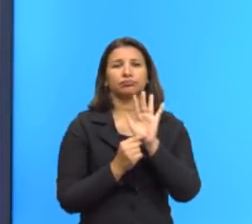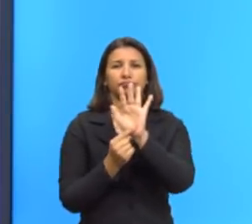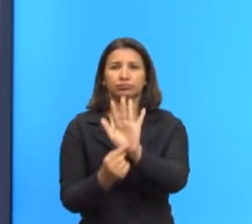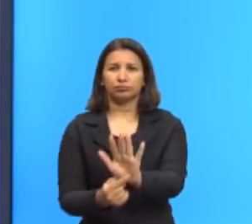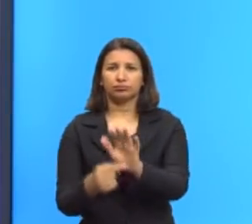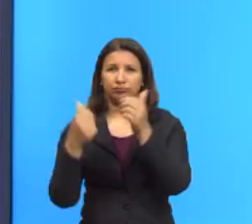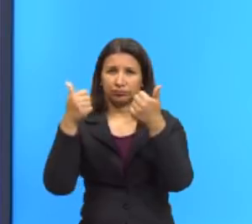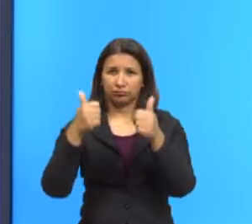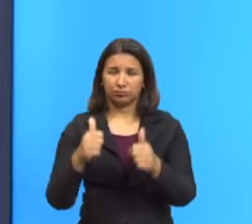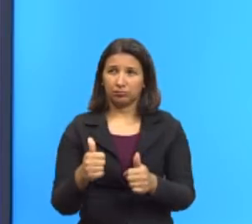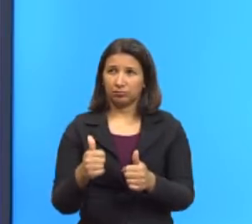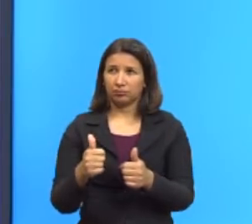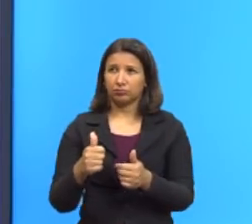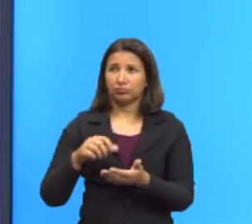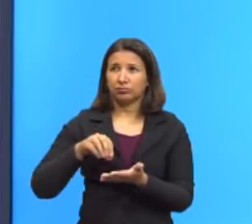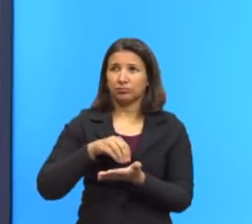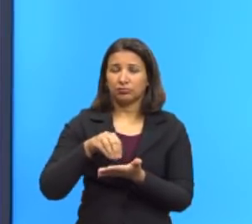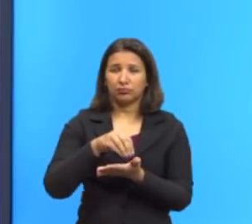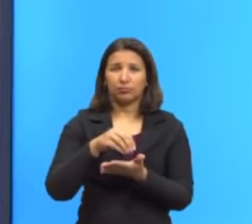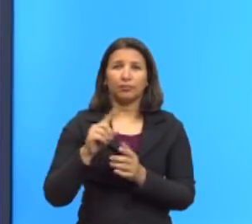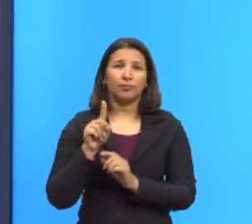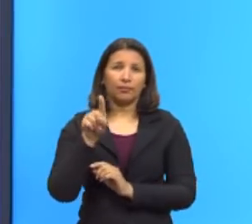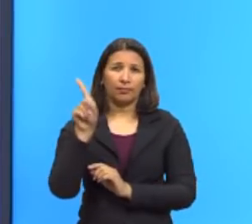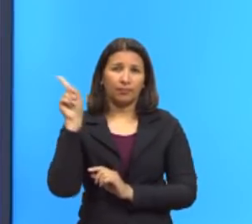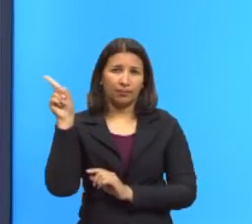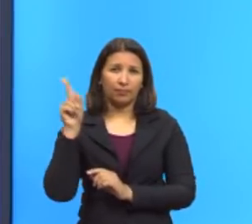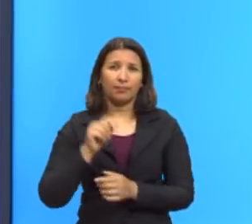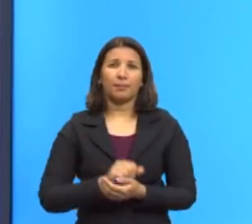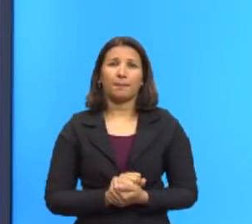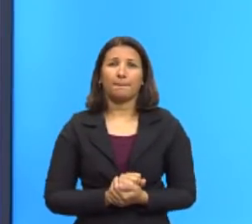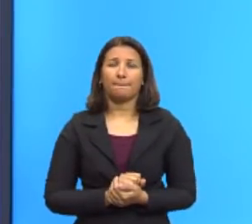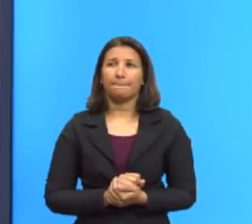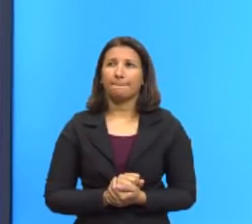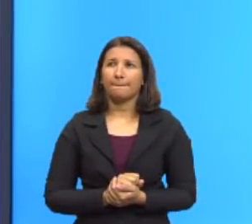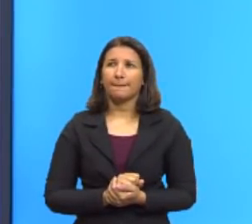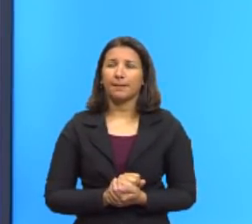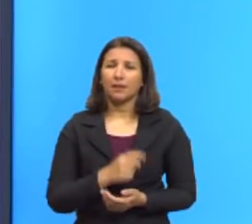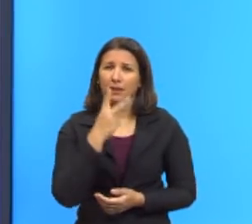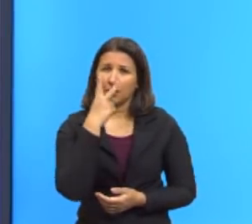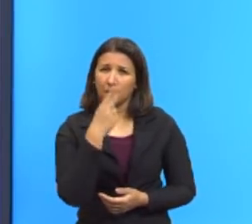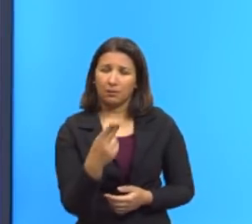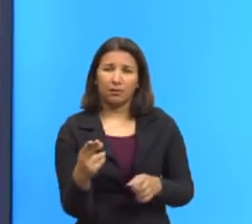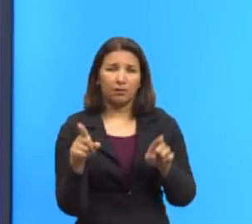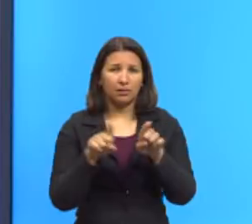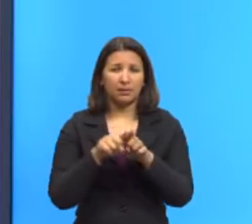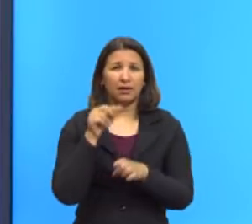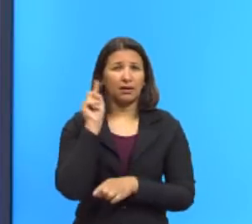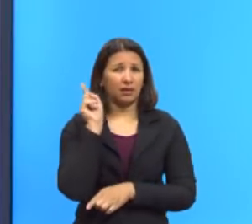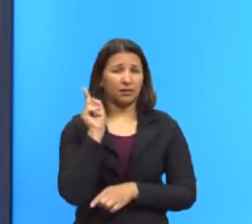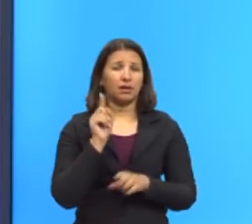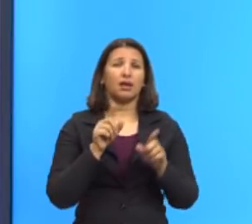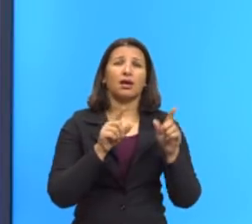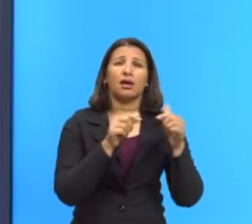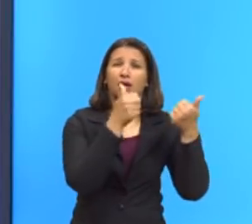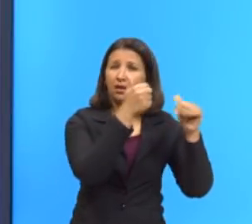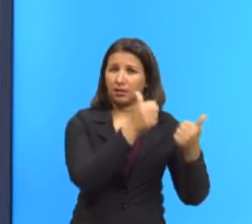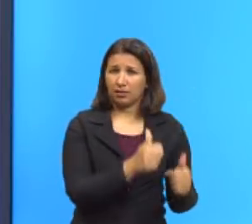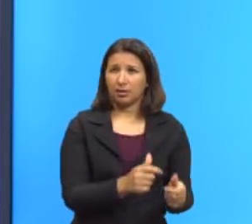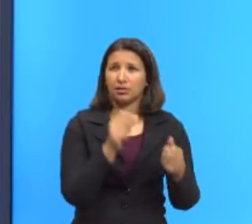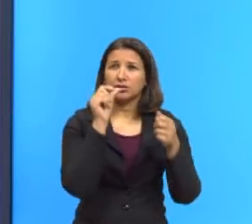na imagem, certo? Aqui é a mesma coisa, aqui é a mesma coisa. Ou seja, essa imagem que é formada